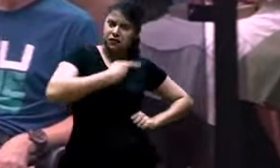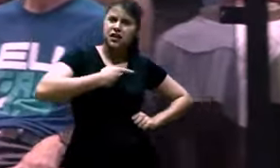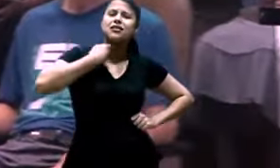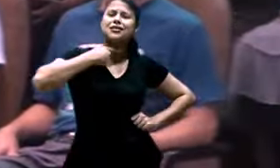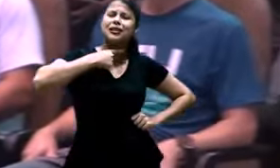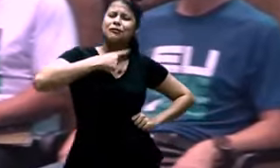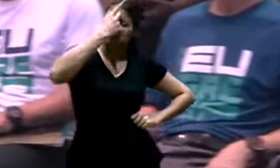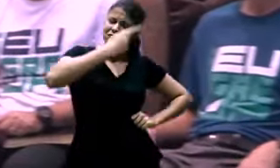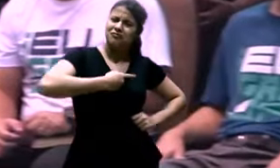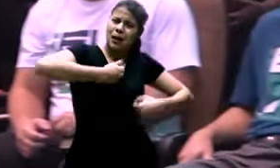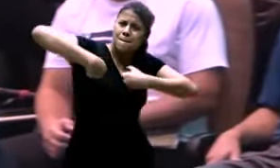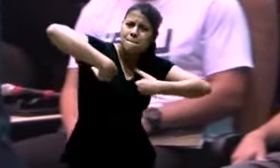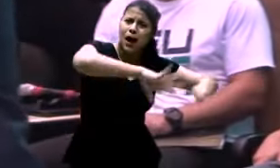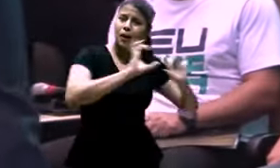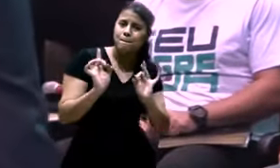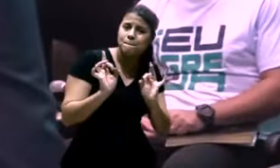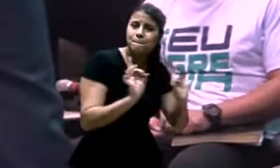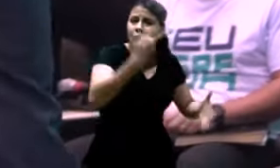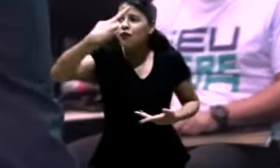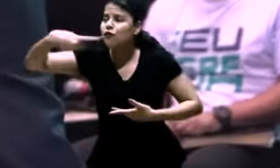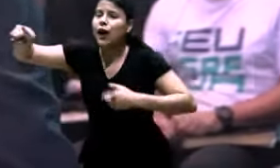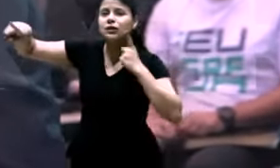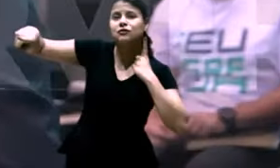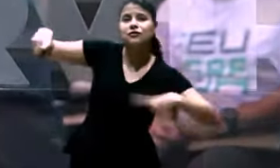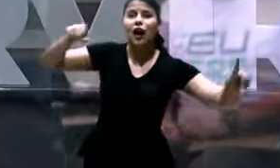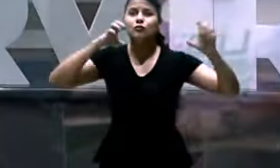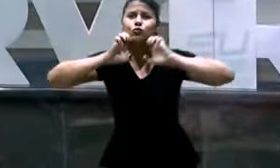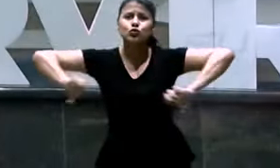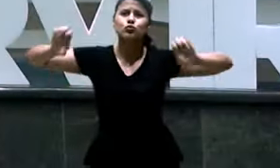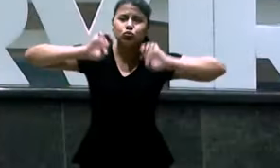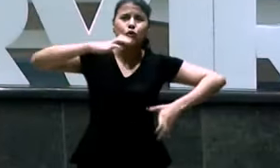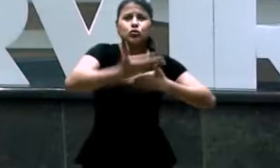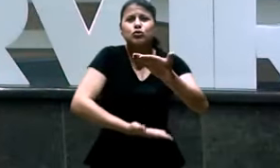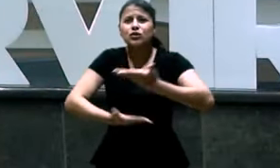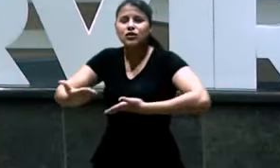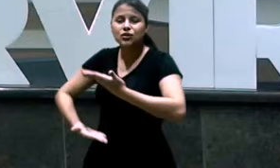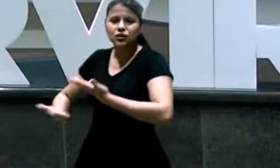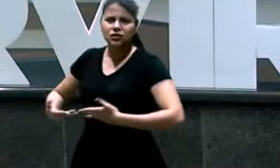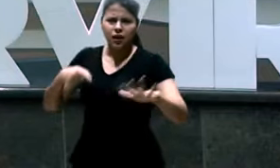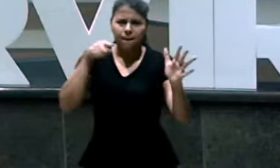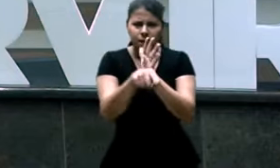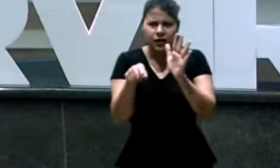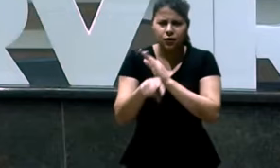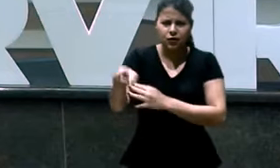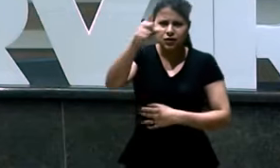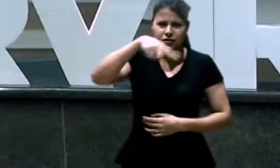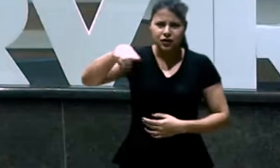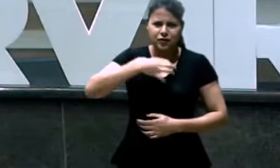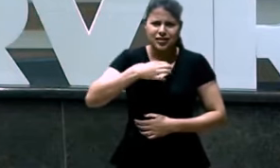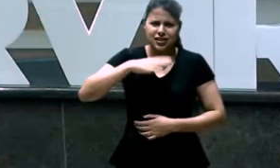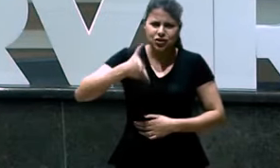vai. Ser e servir, ser e servir. Só quem já bebeu dessa água. Ser